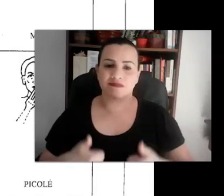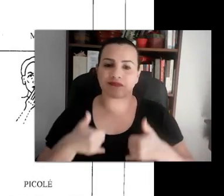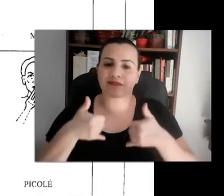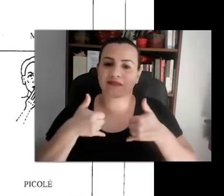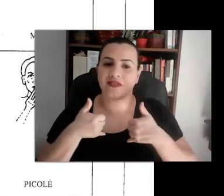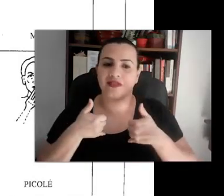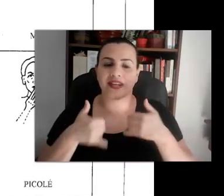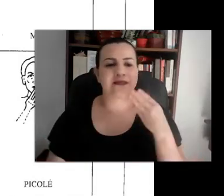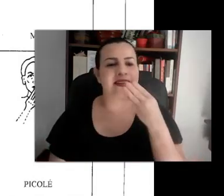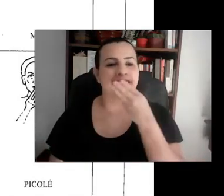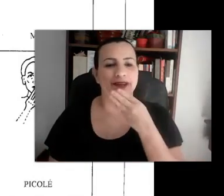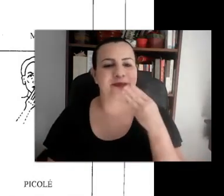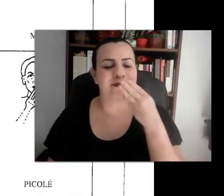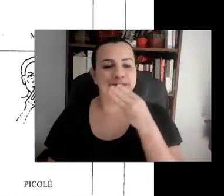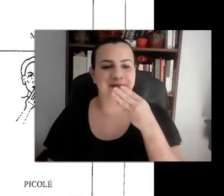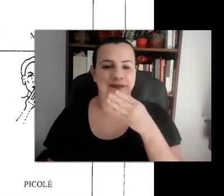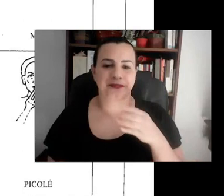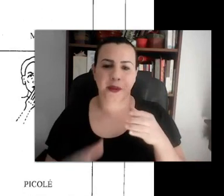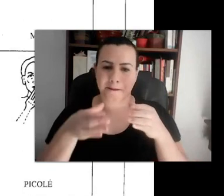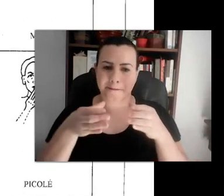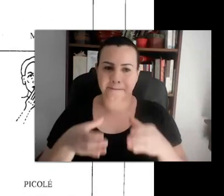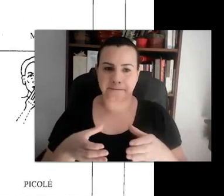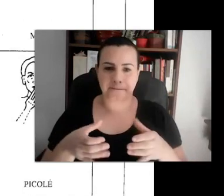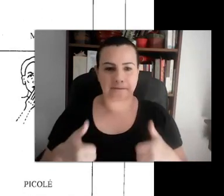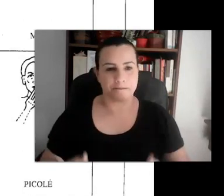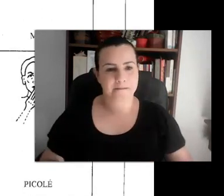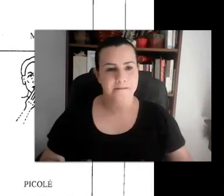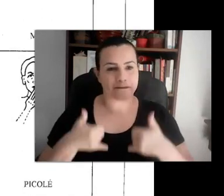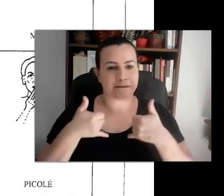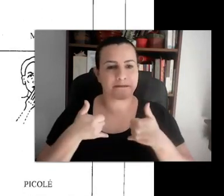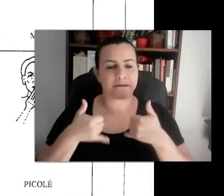Bolo de aniversário.